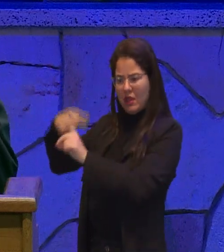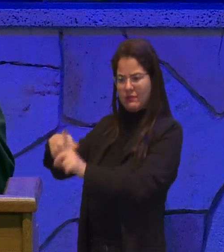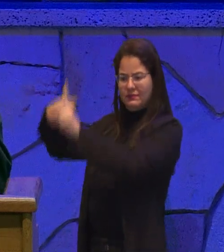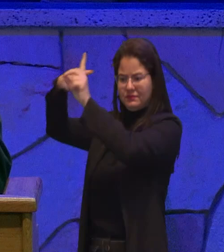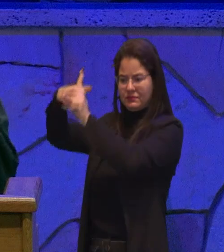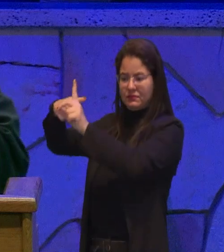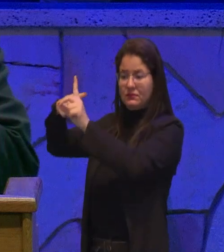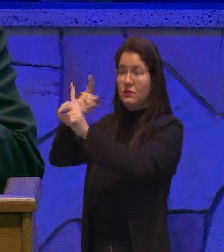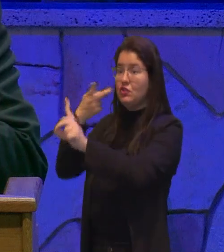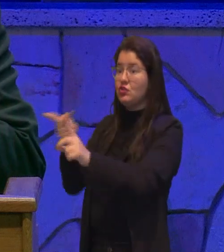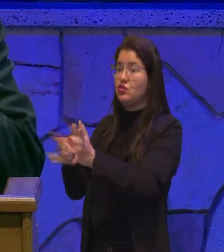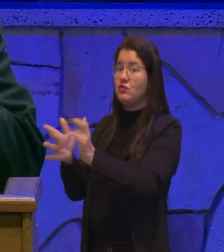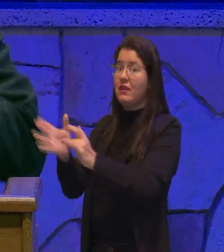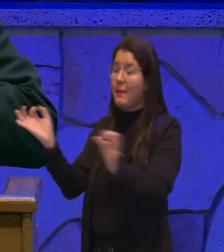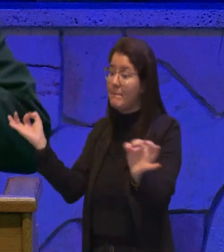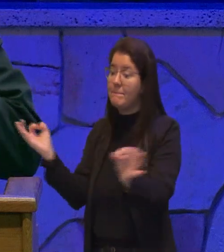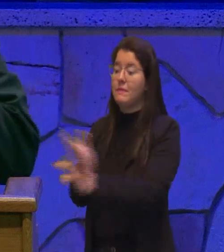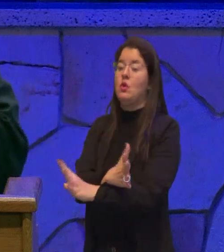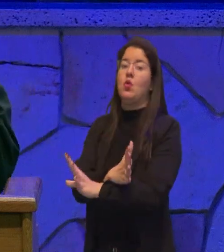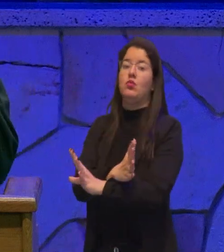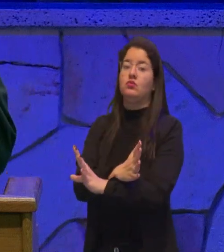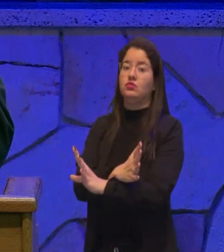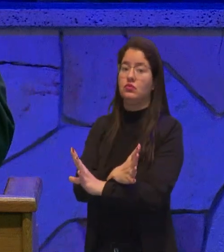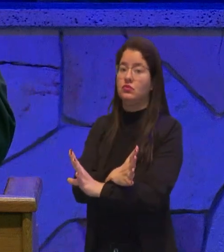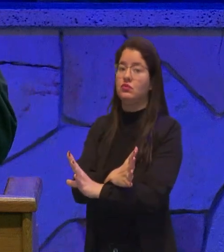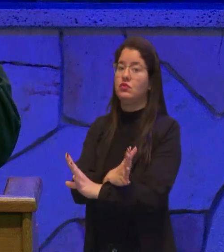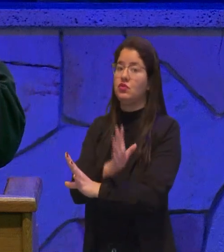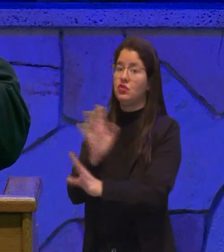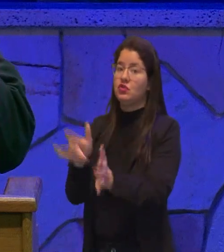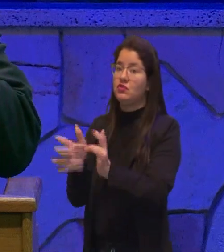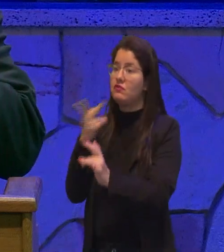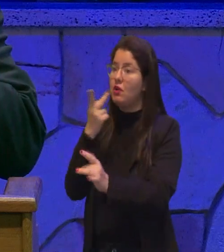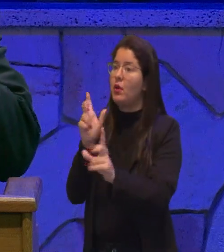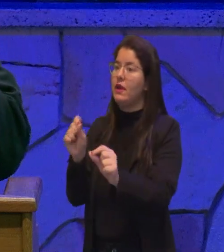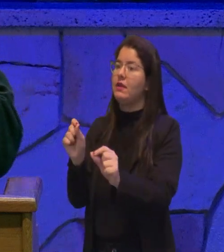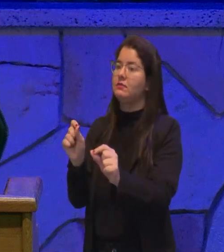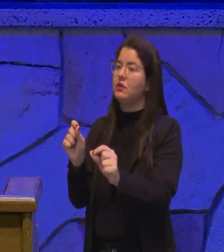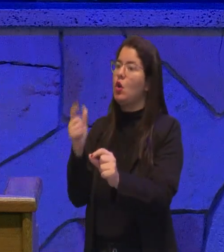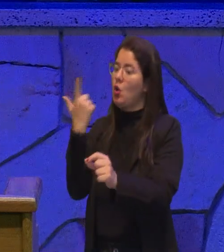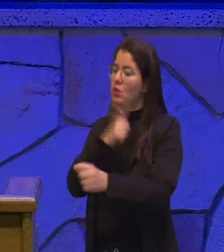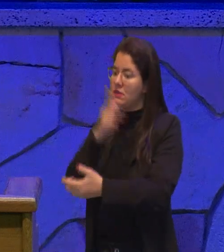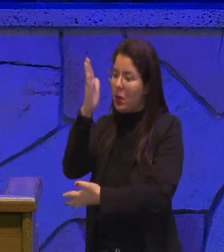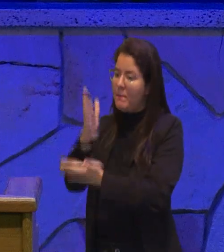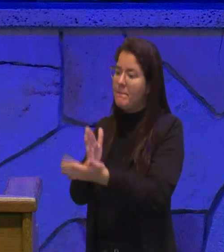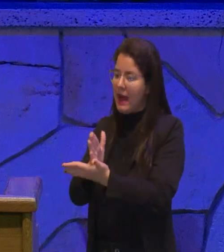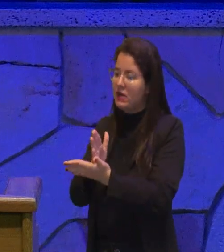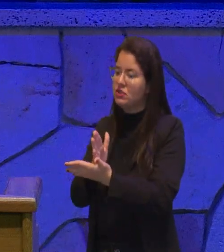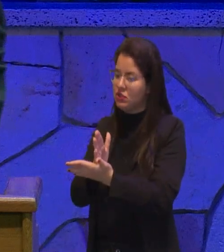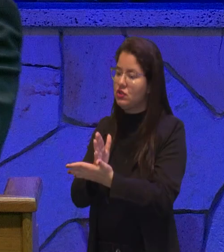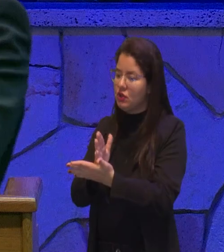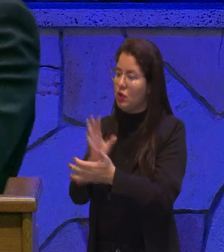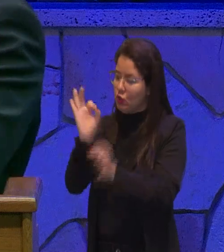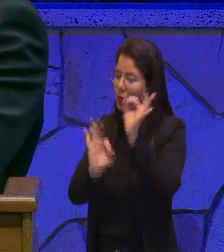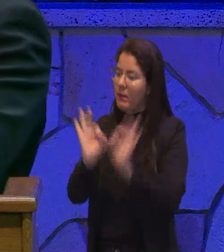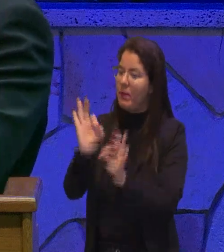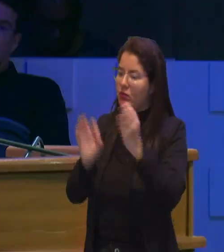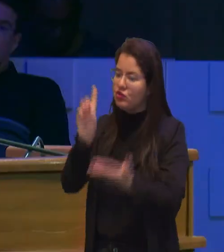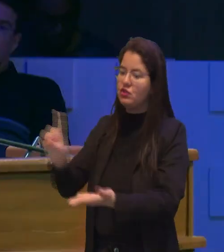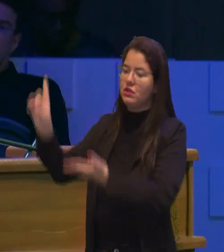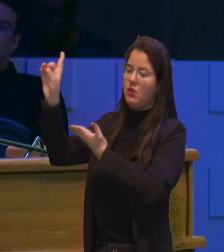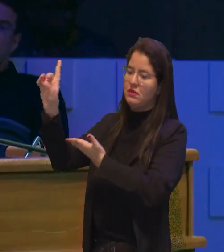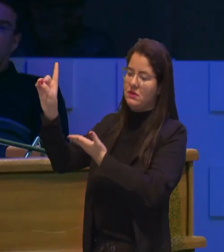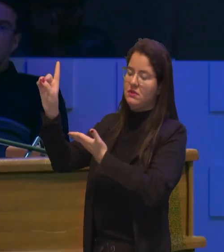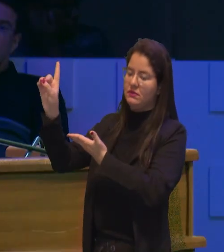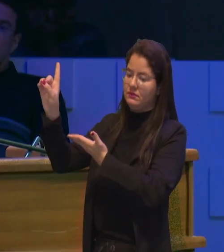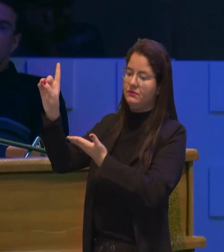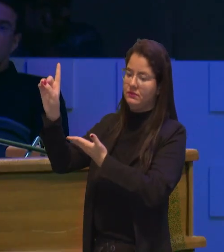diz, está consumado, ele conclui parte do plano de Deus, de resgatar o homem. Nada, absolutamente